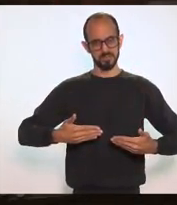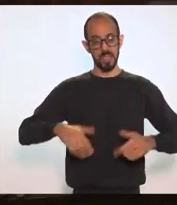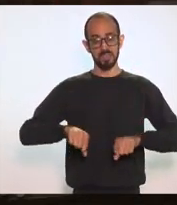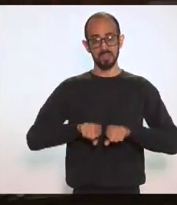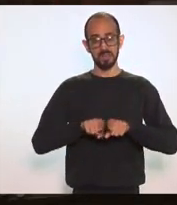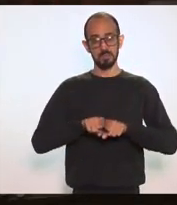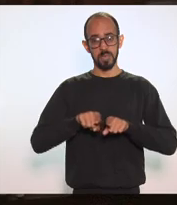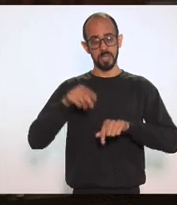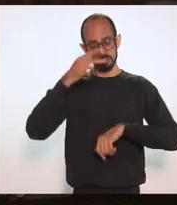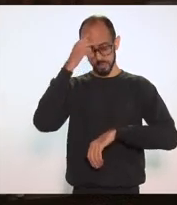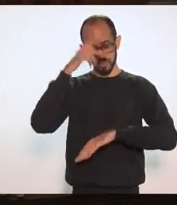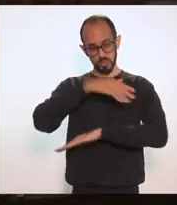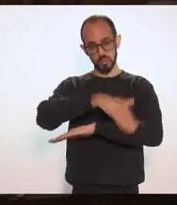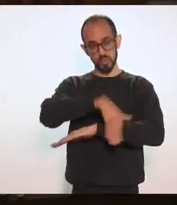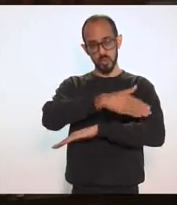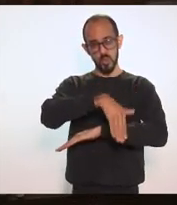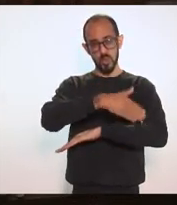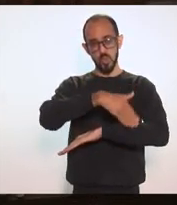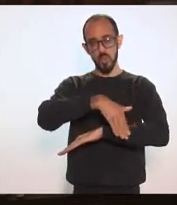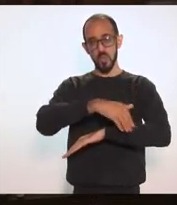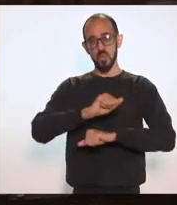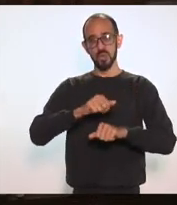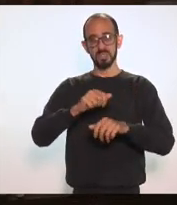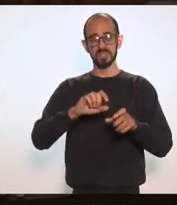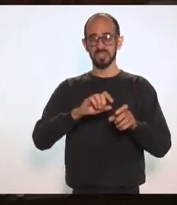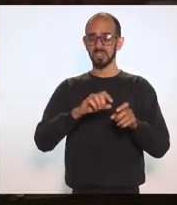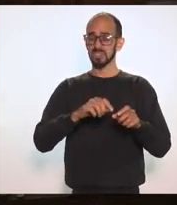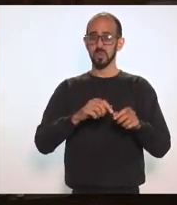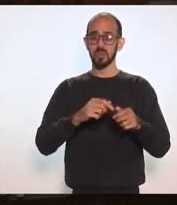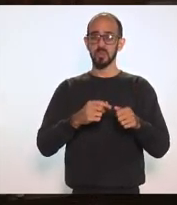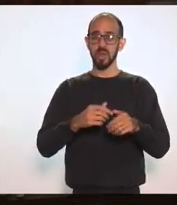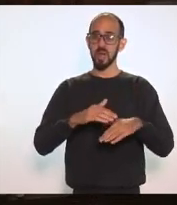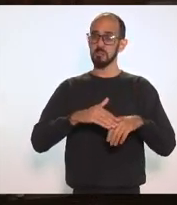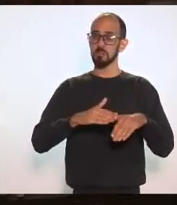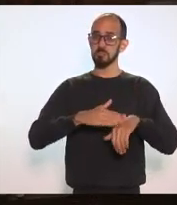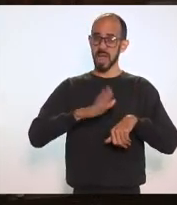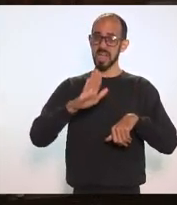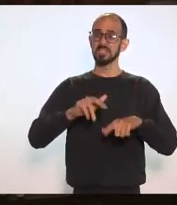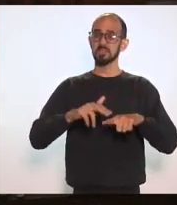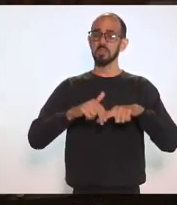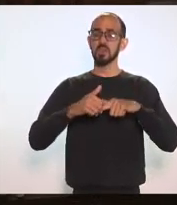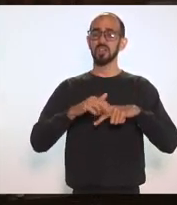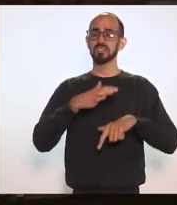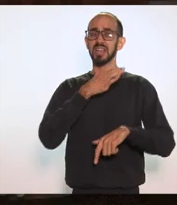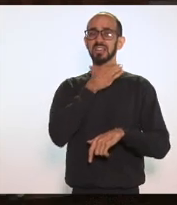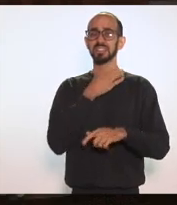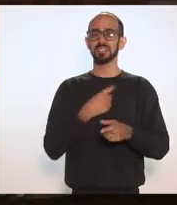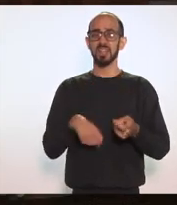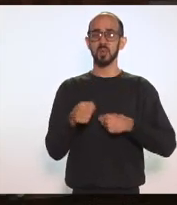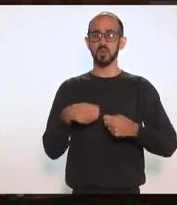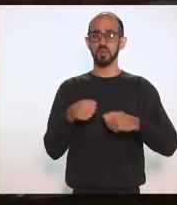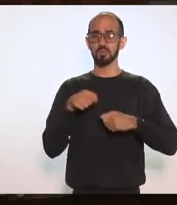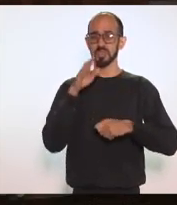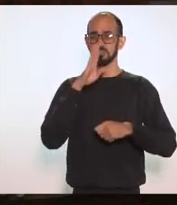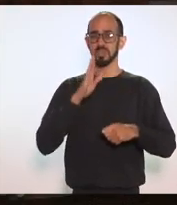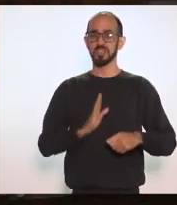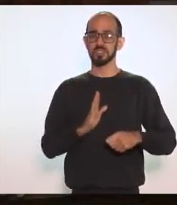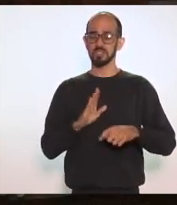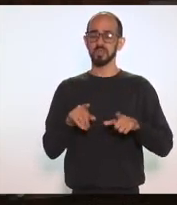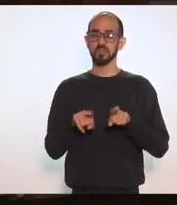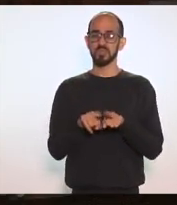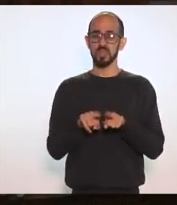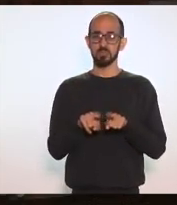e que vem aumentando e vem se agravando em função da crise econômica que o Brasil enfrenta, em